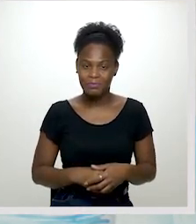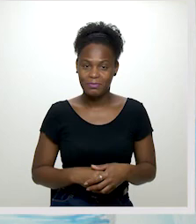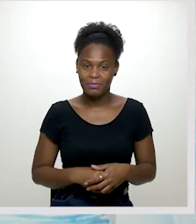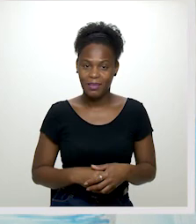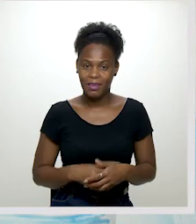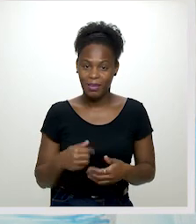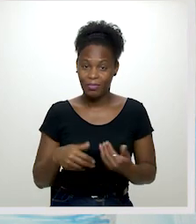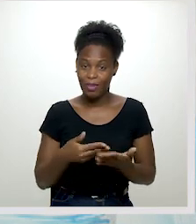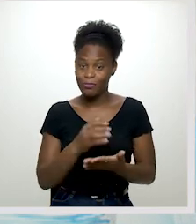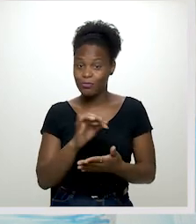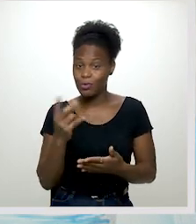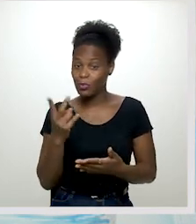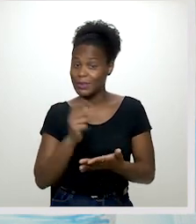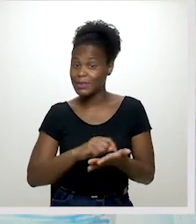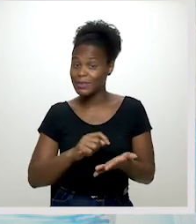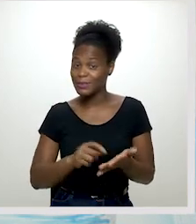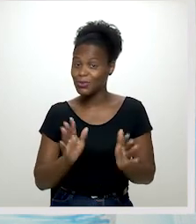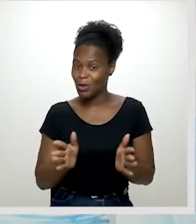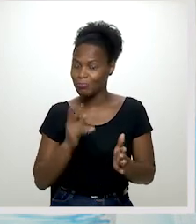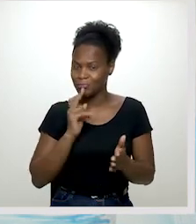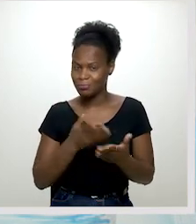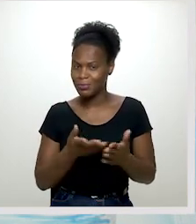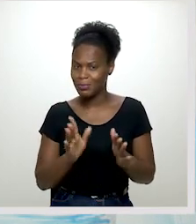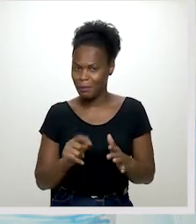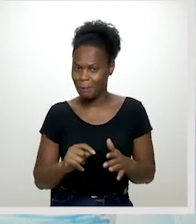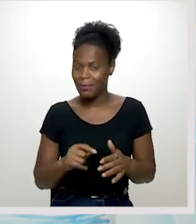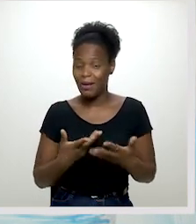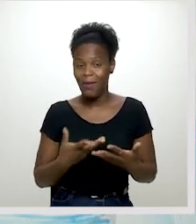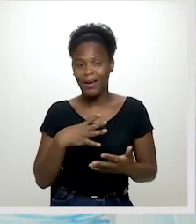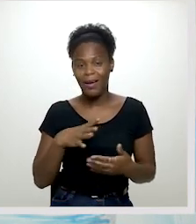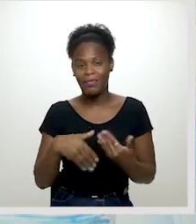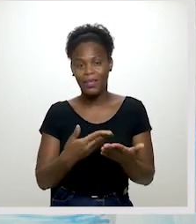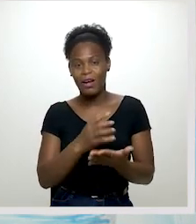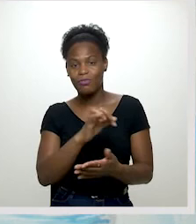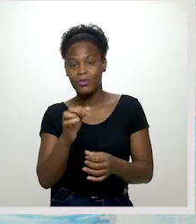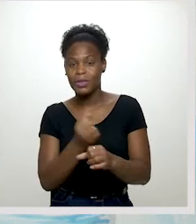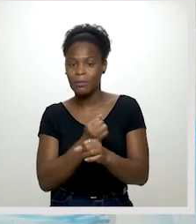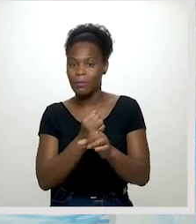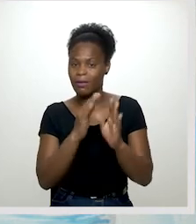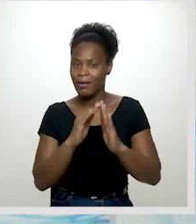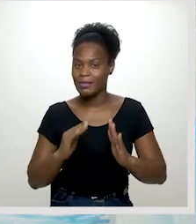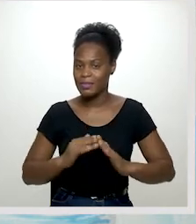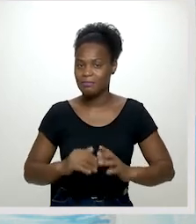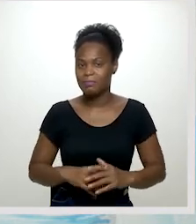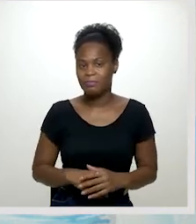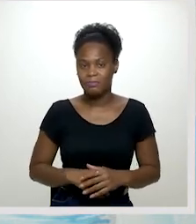Passei os dois exercícios, já resolvemos e tudo. Agora eu gostaria de vos deixar um trabalho para